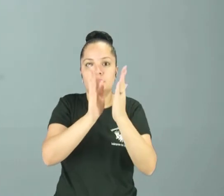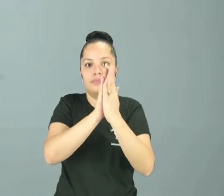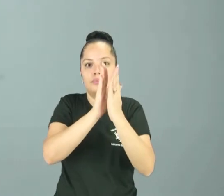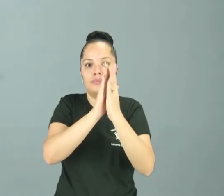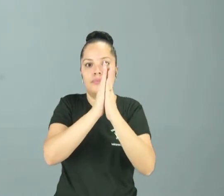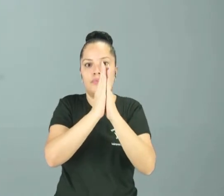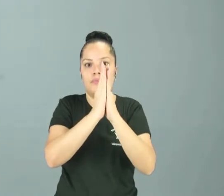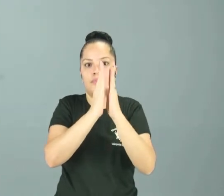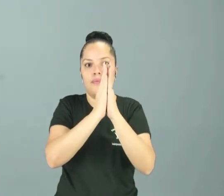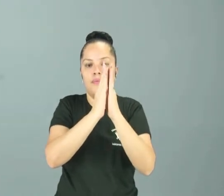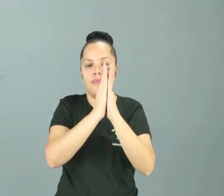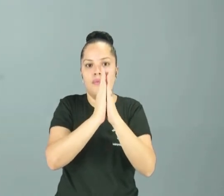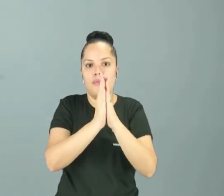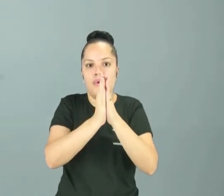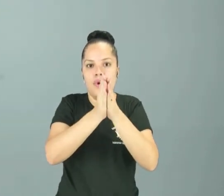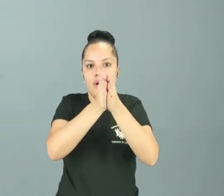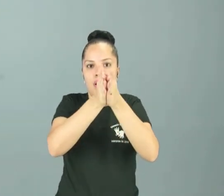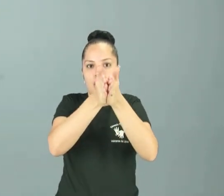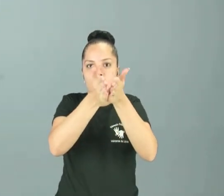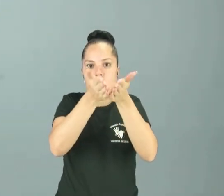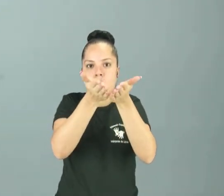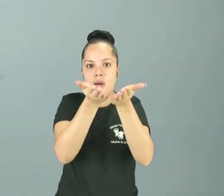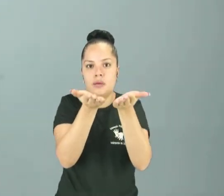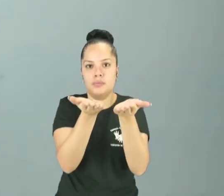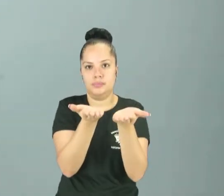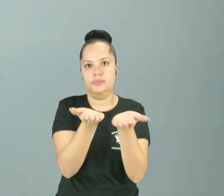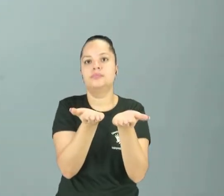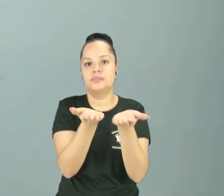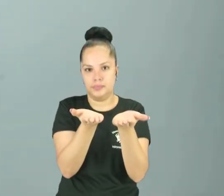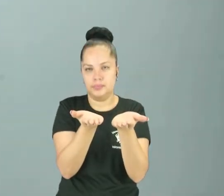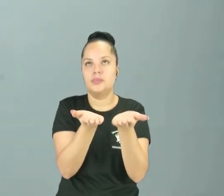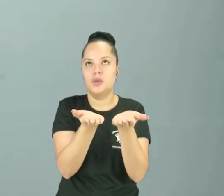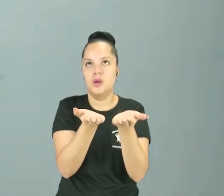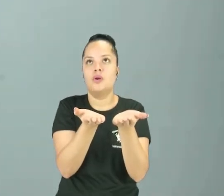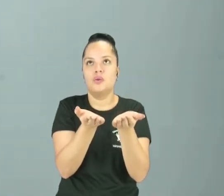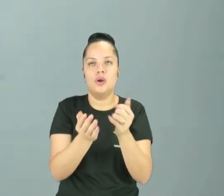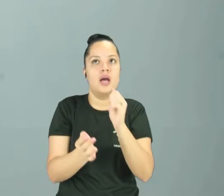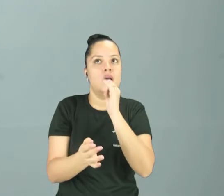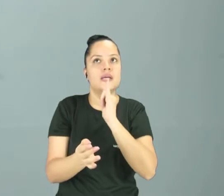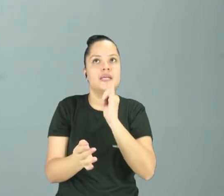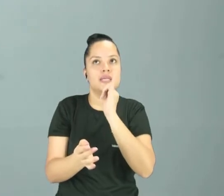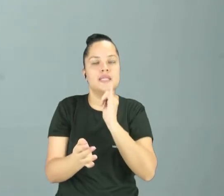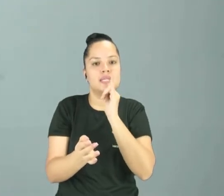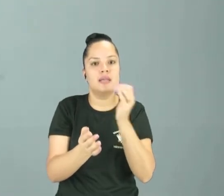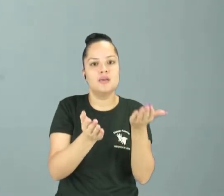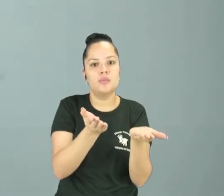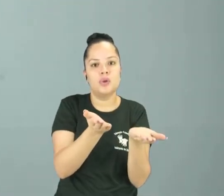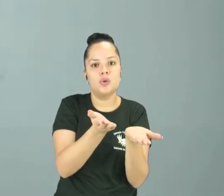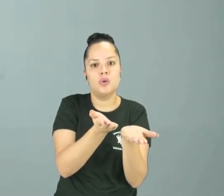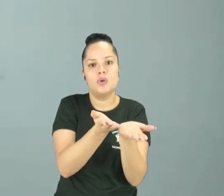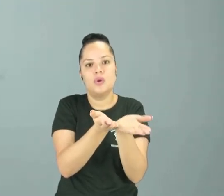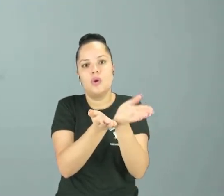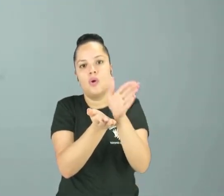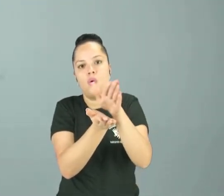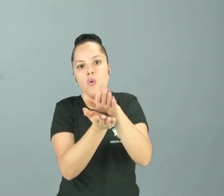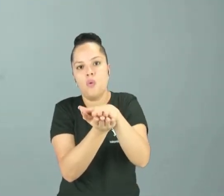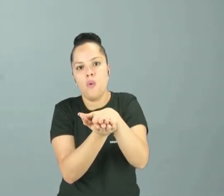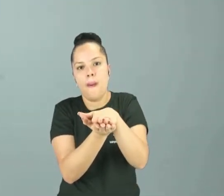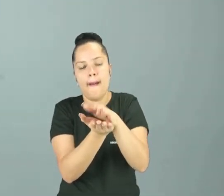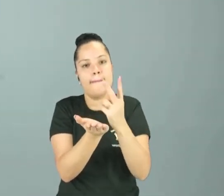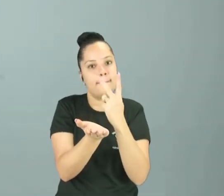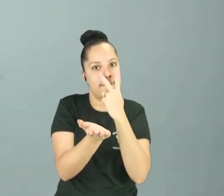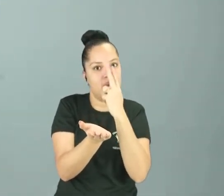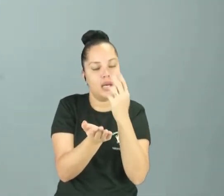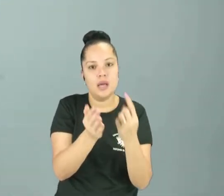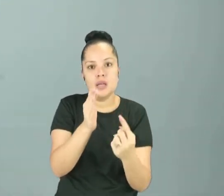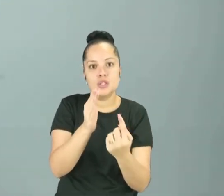de figuras, certo? O que que isso quer dizer? Na hora que eu sobreponho essa mão na segunda, elas duas se confundem numa